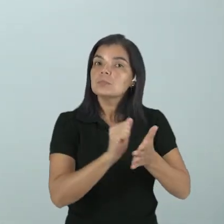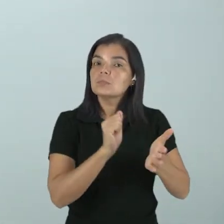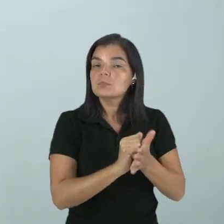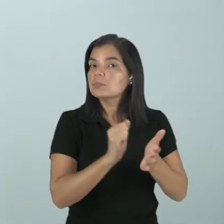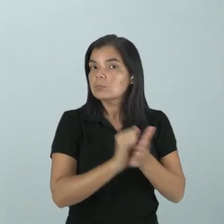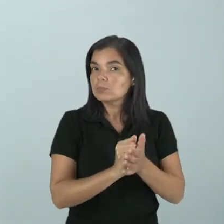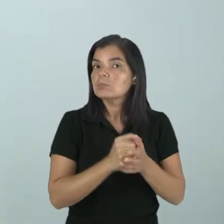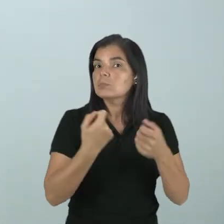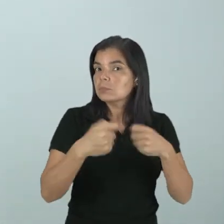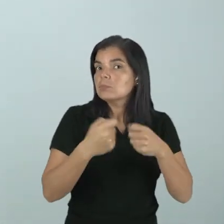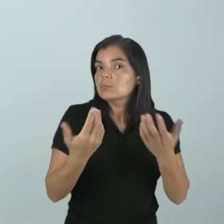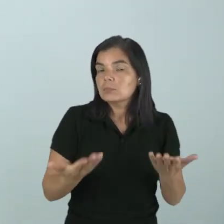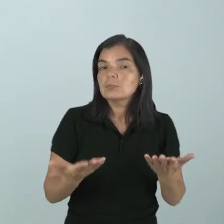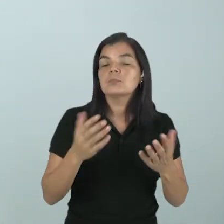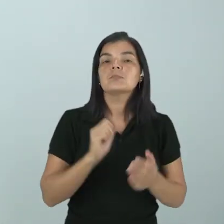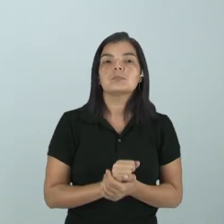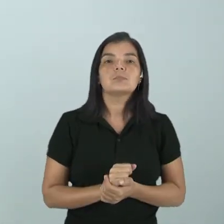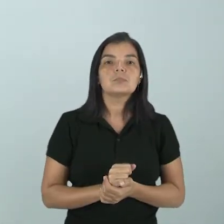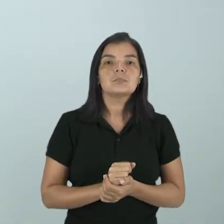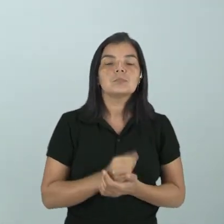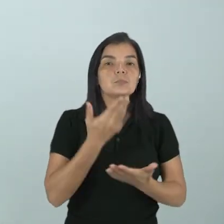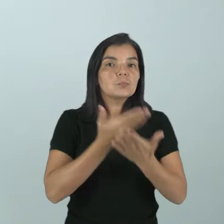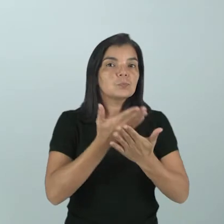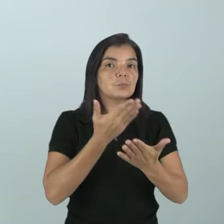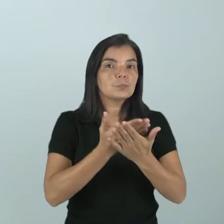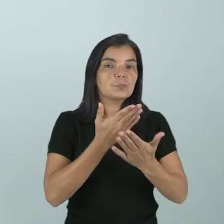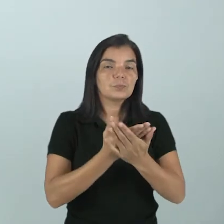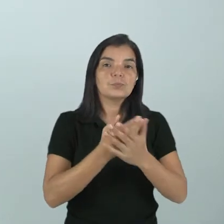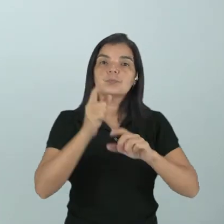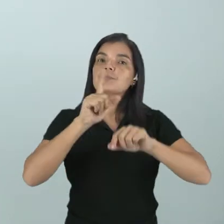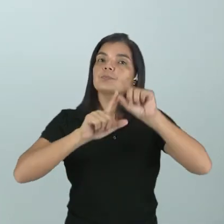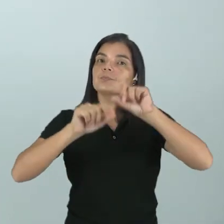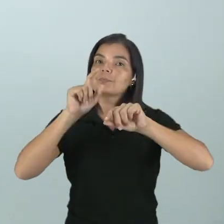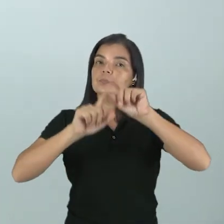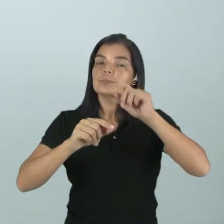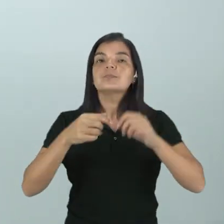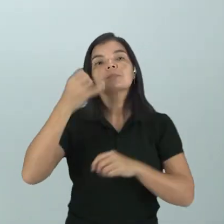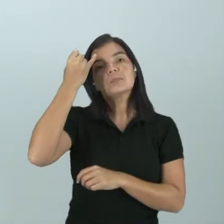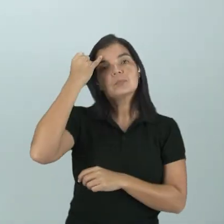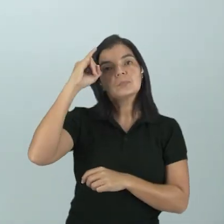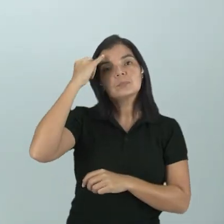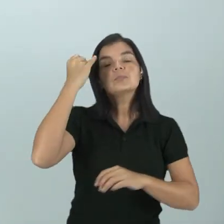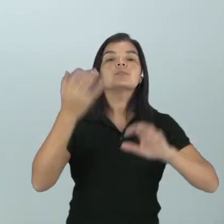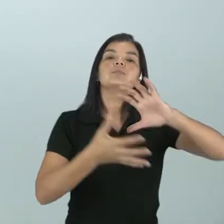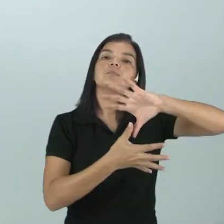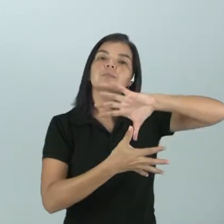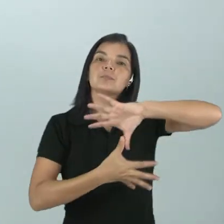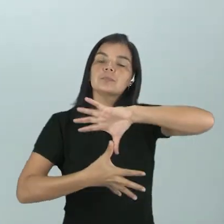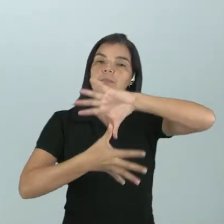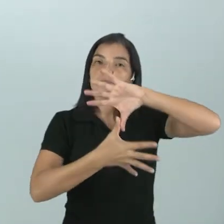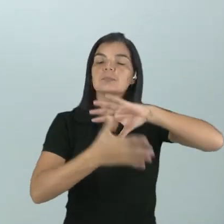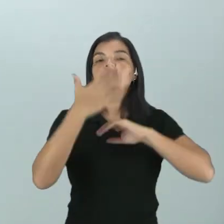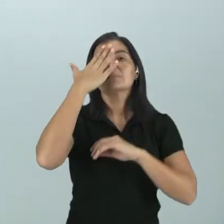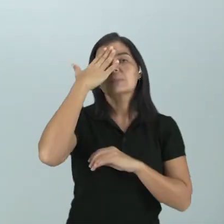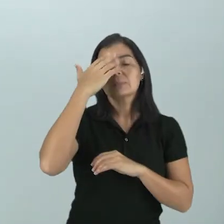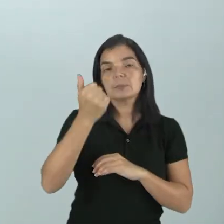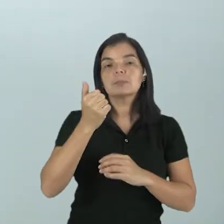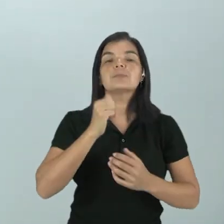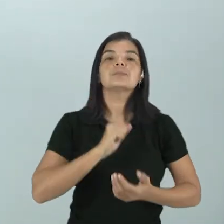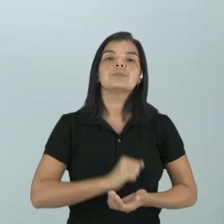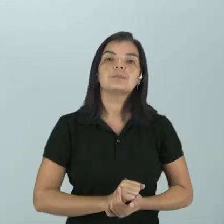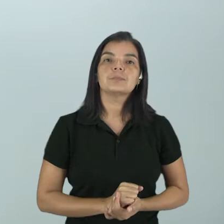alguma forma eles precisavam registrar o estudo deles em relação às estrelas. Então, eles criaram esses mapas para saber